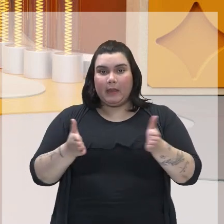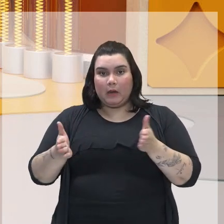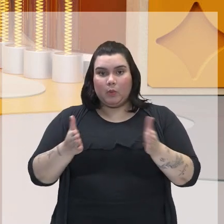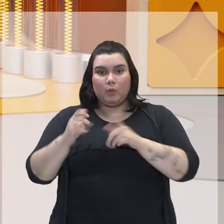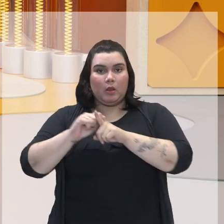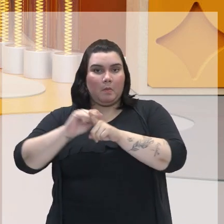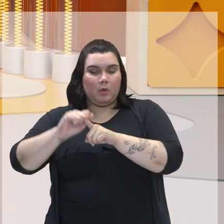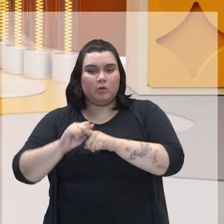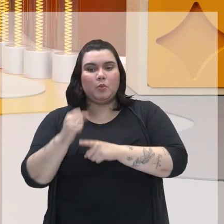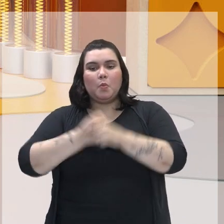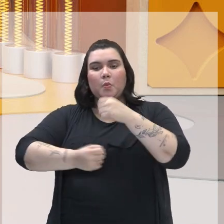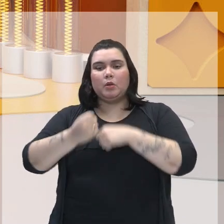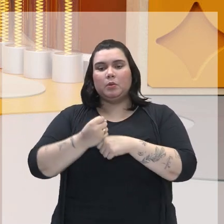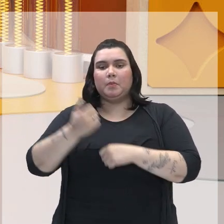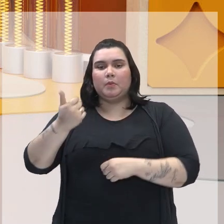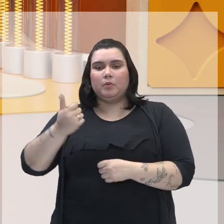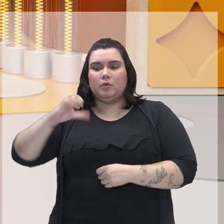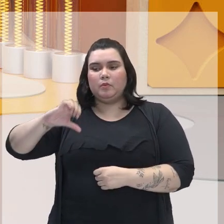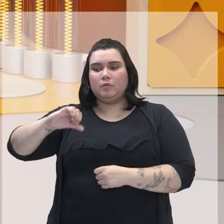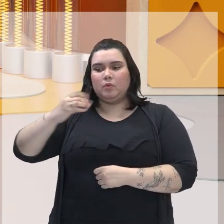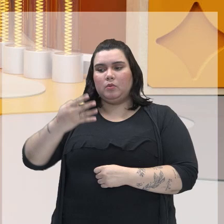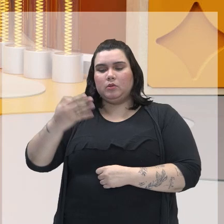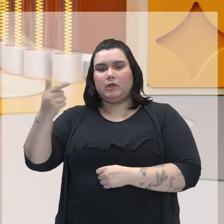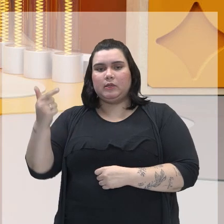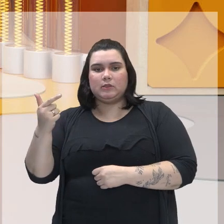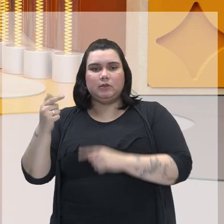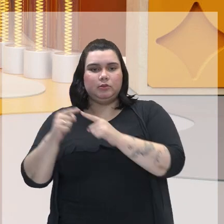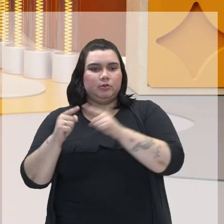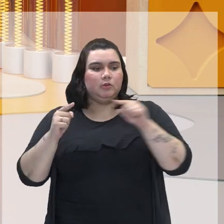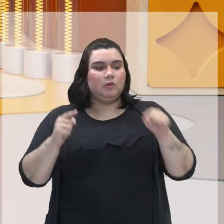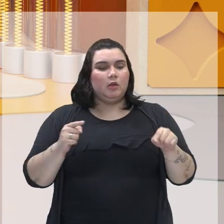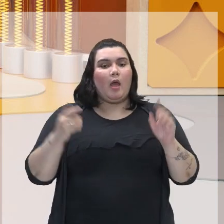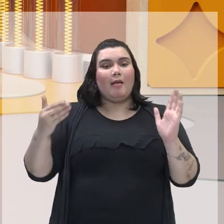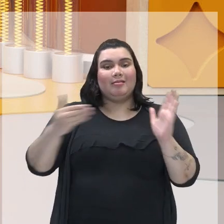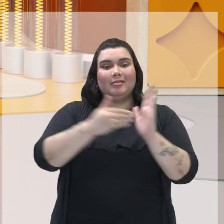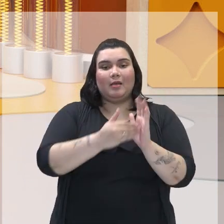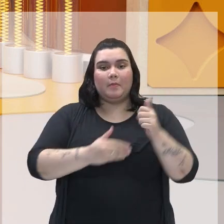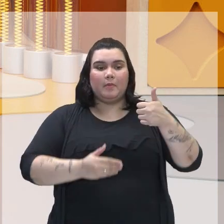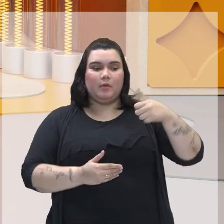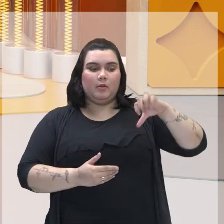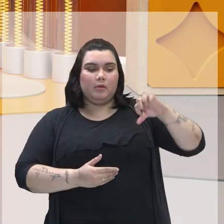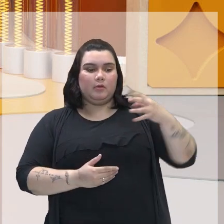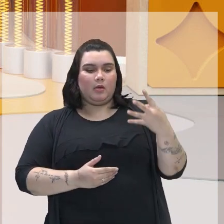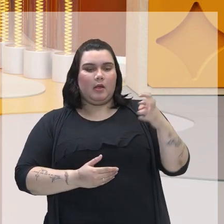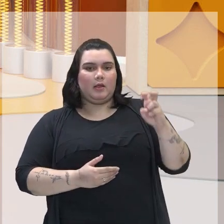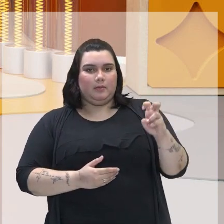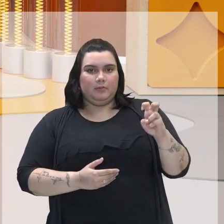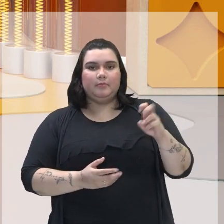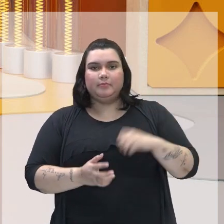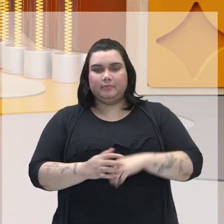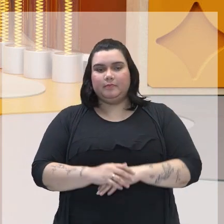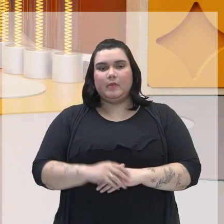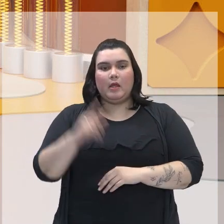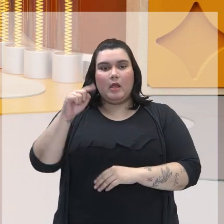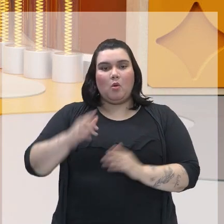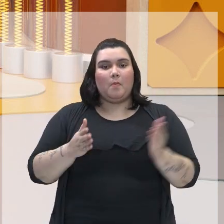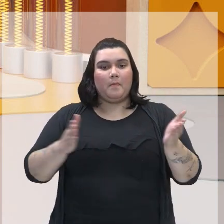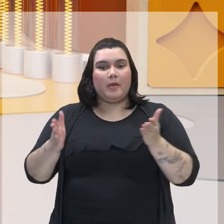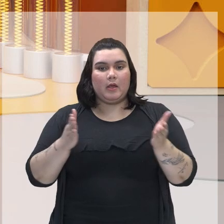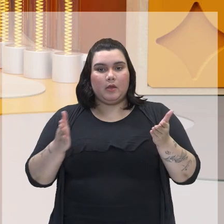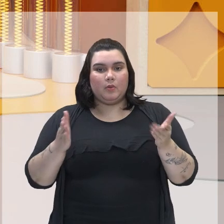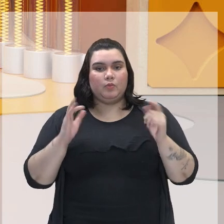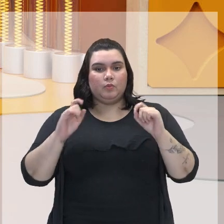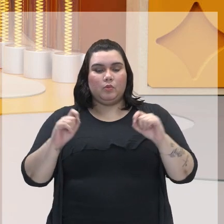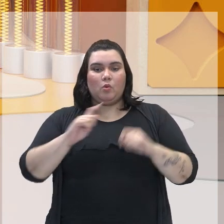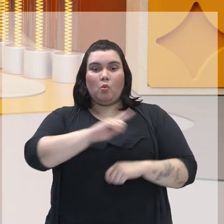de 1942 a 1945, que é o período ali da Segunda Guerra Mundial, que vai ser ainda durante o